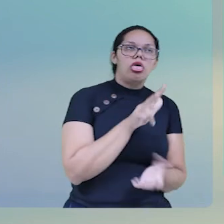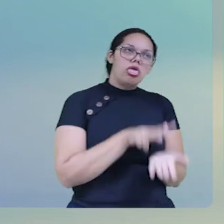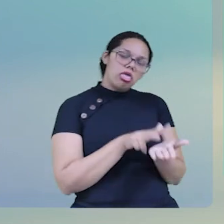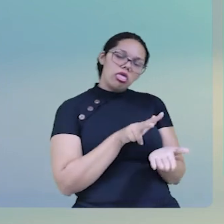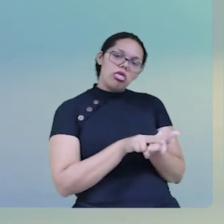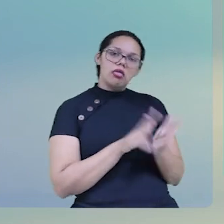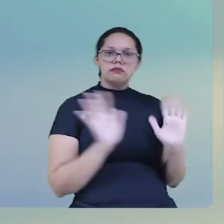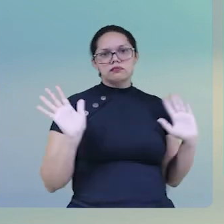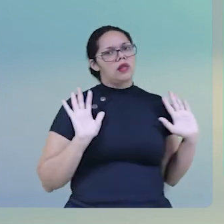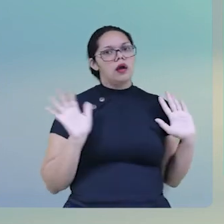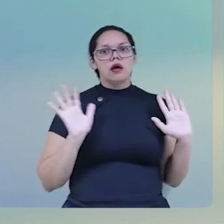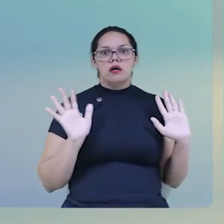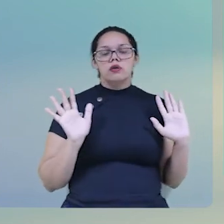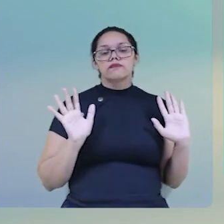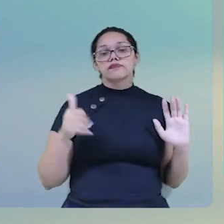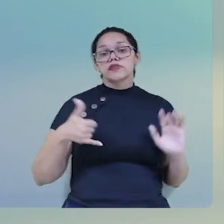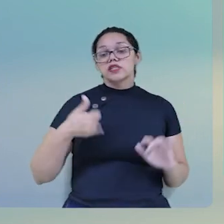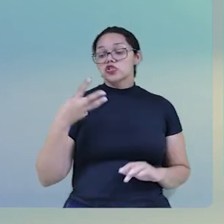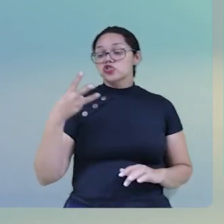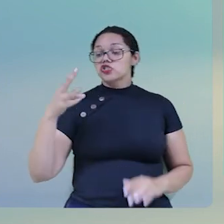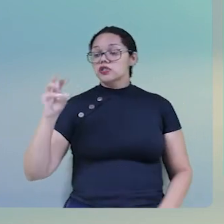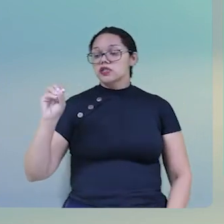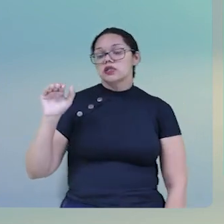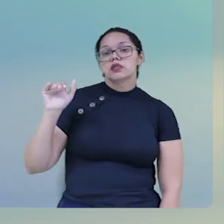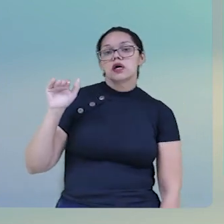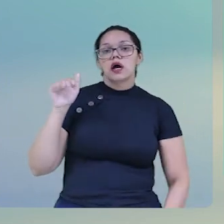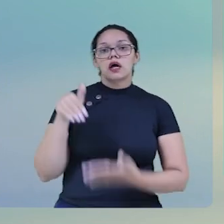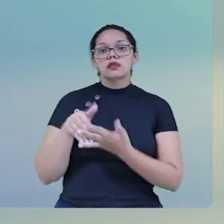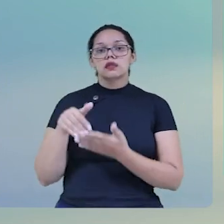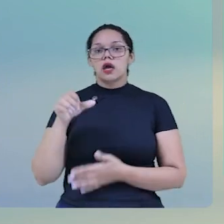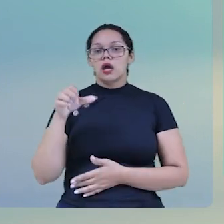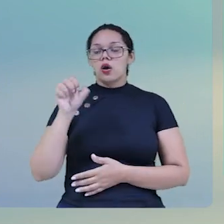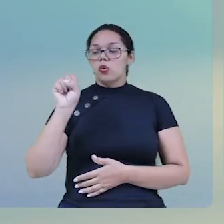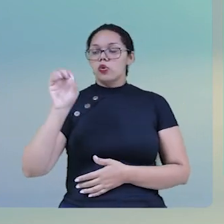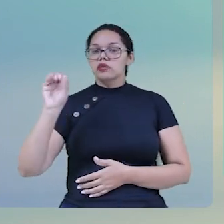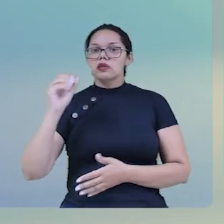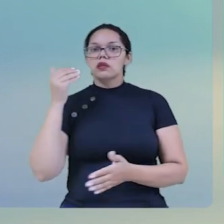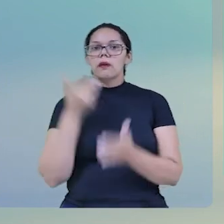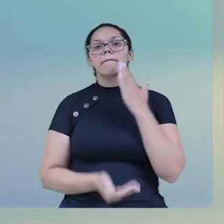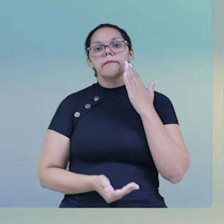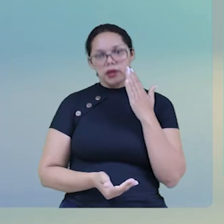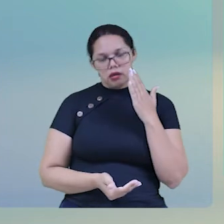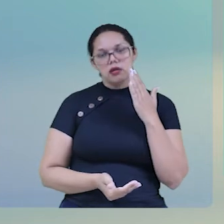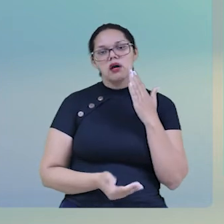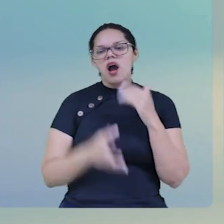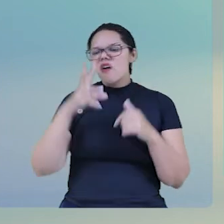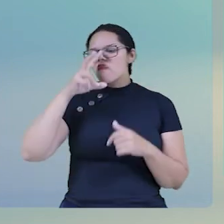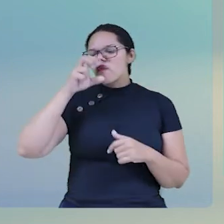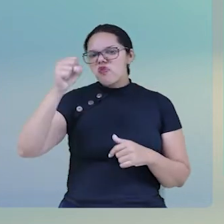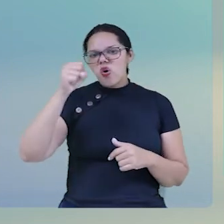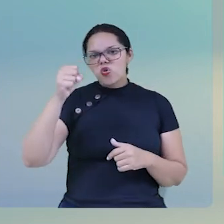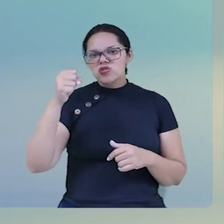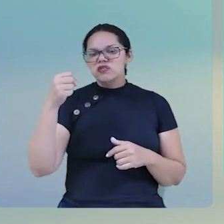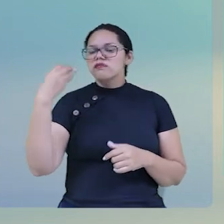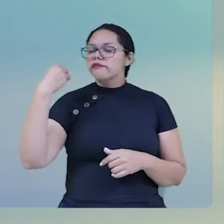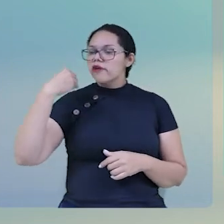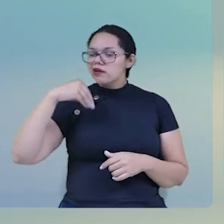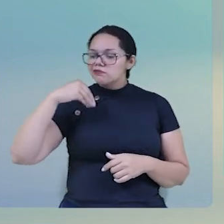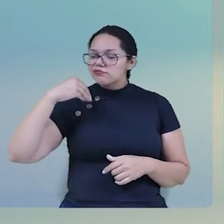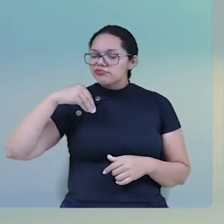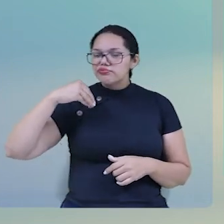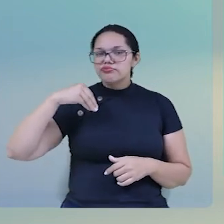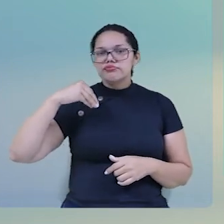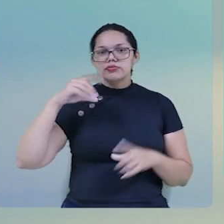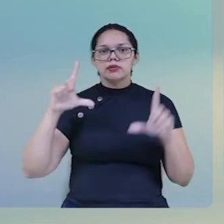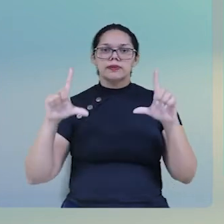crônicas. De 30 a 80 anos, perda de 50% da massa muscular, da minha força muscular. Então, olha